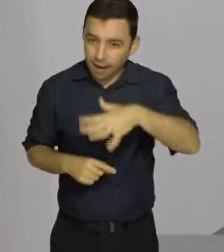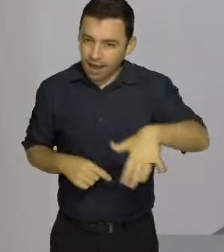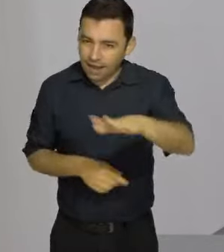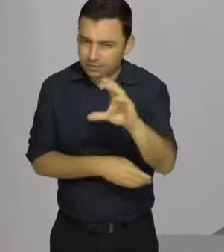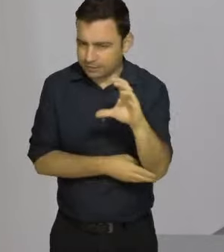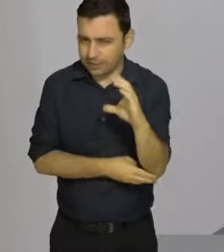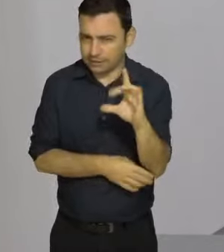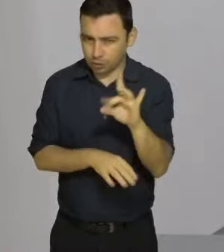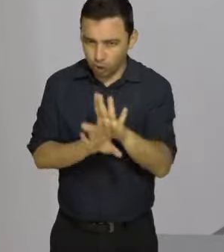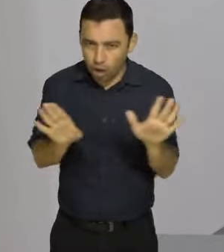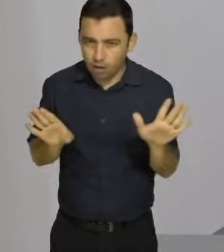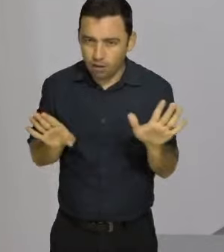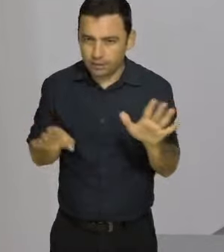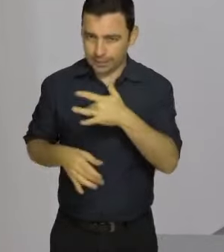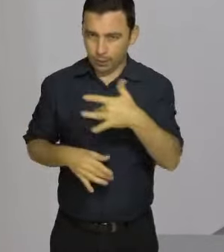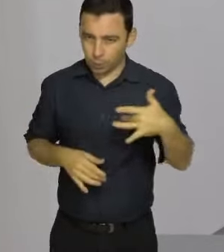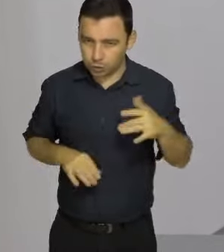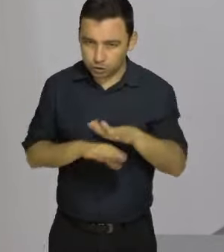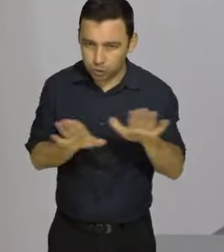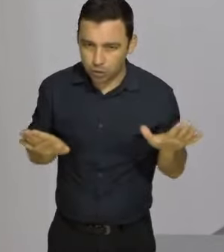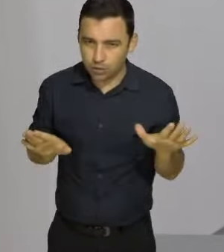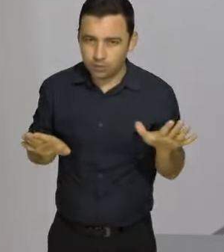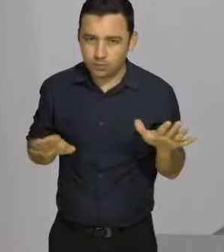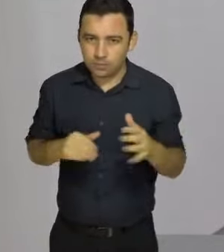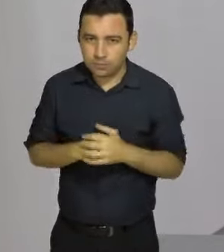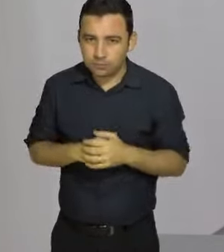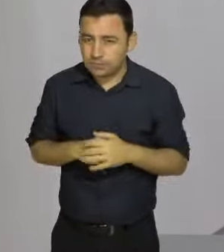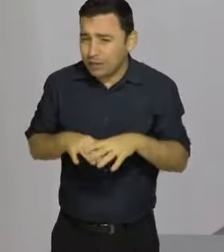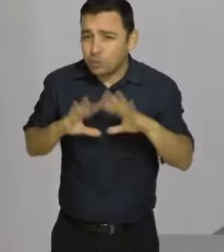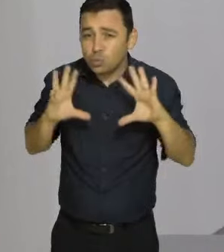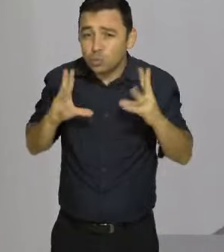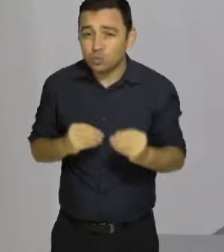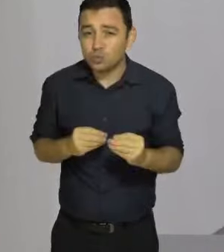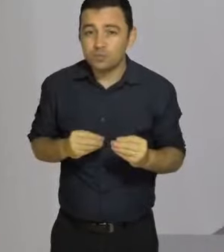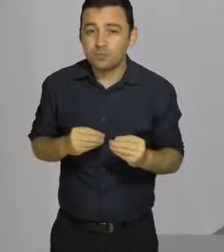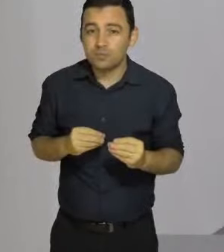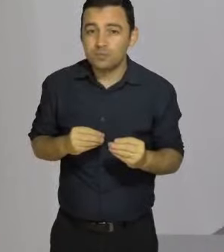ciência, da saúde, em tudo.